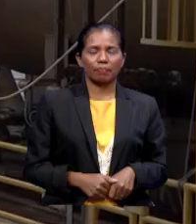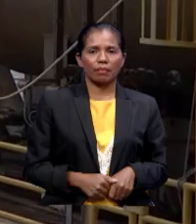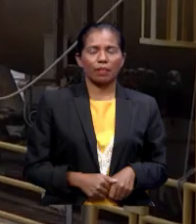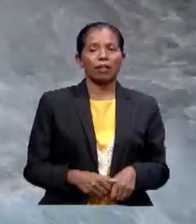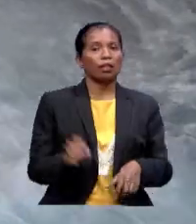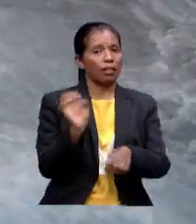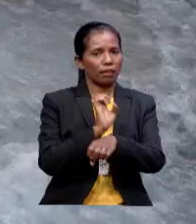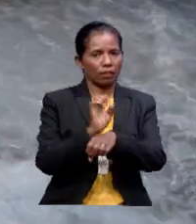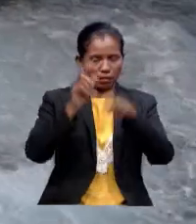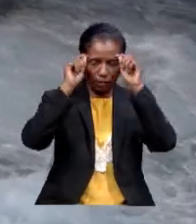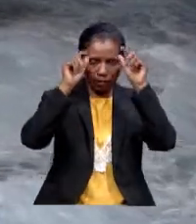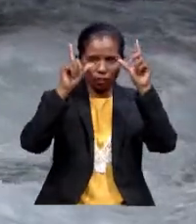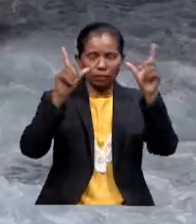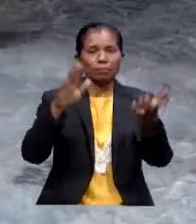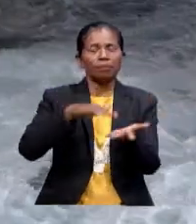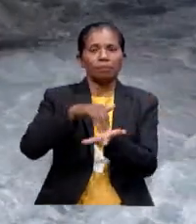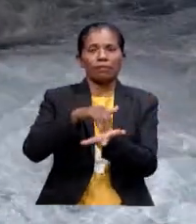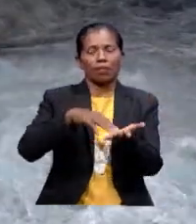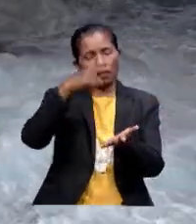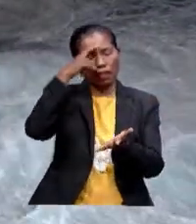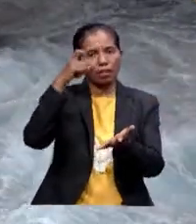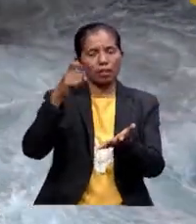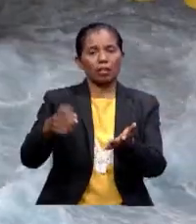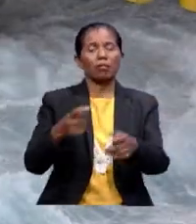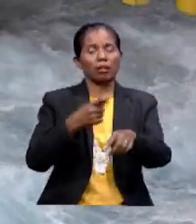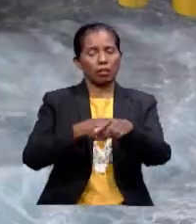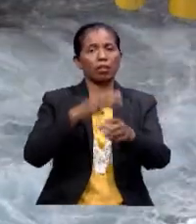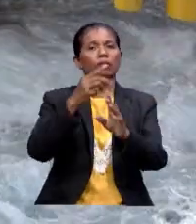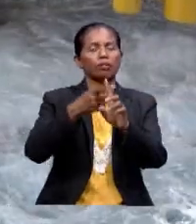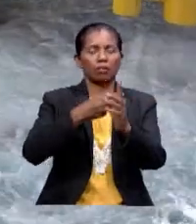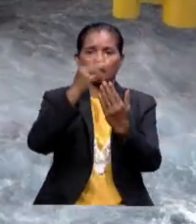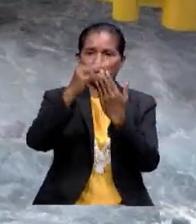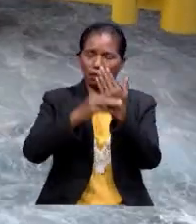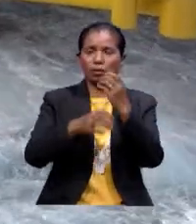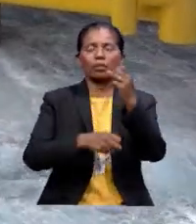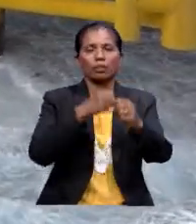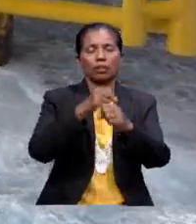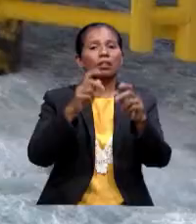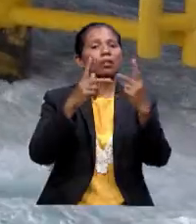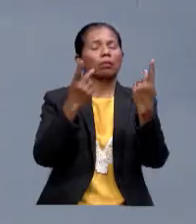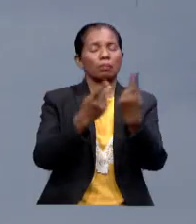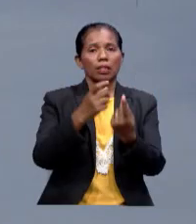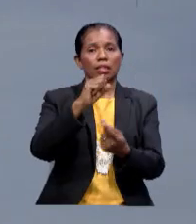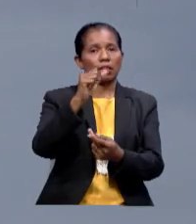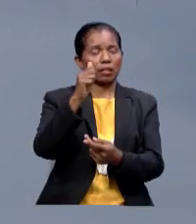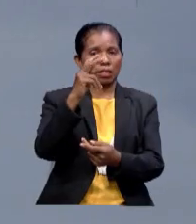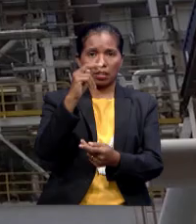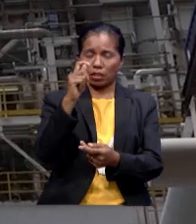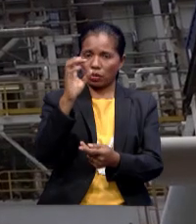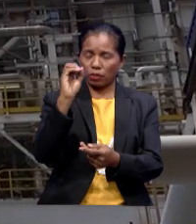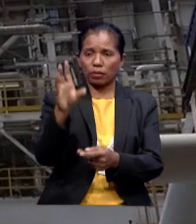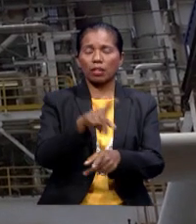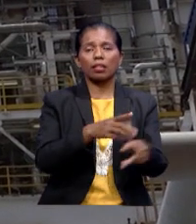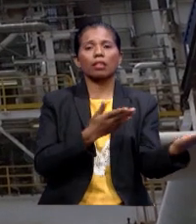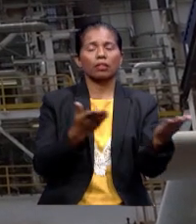Economia Timor-Leste se fraco, tamba possibilidade ia fulan março tina ne, Companhia Santos nudar operador ba exploração